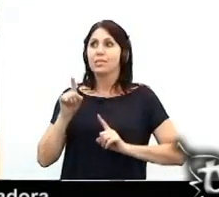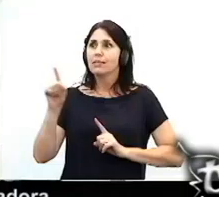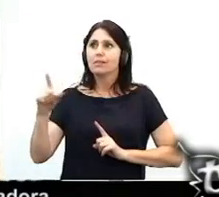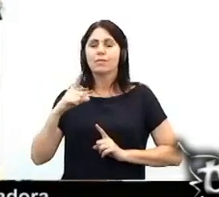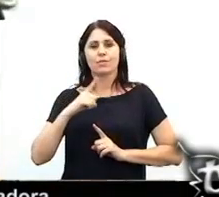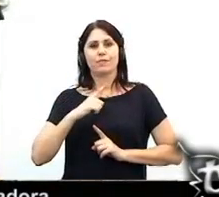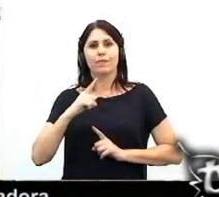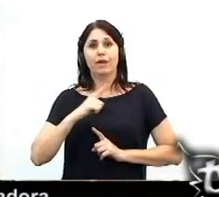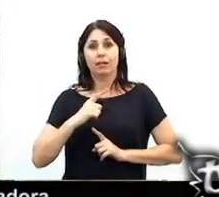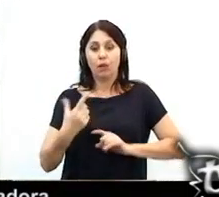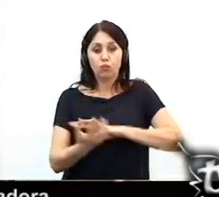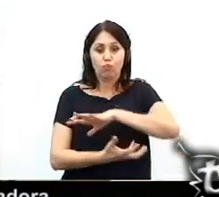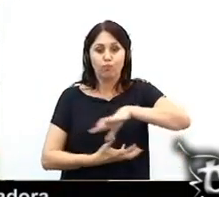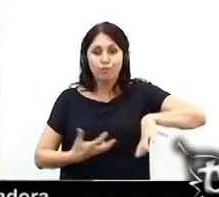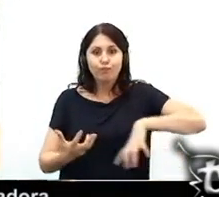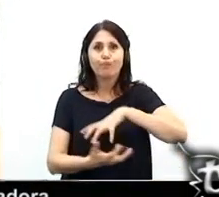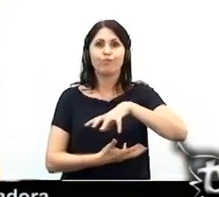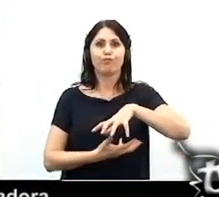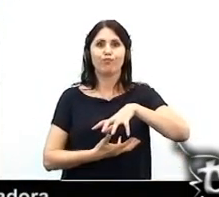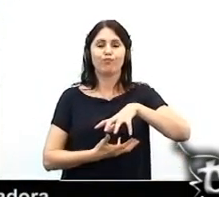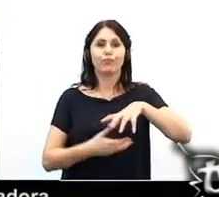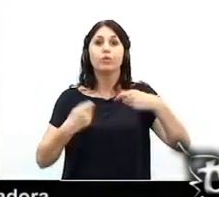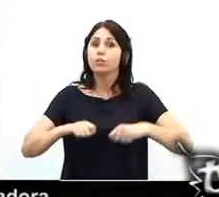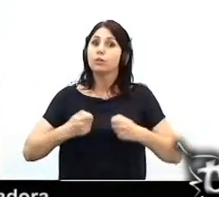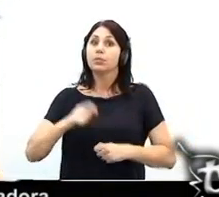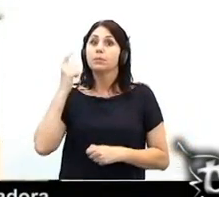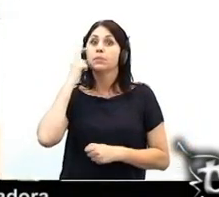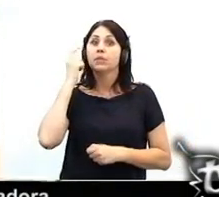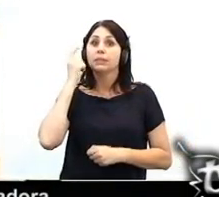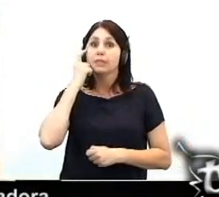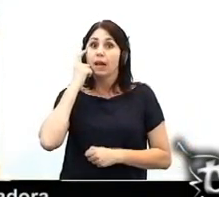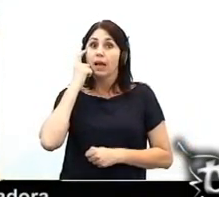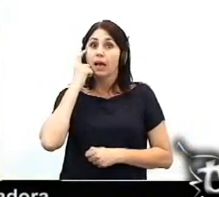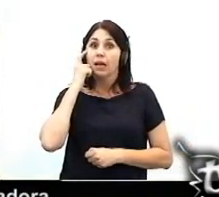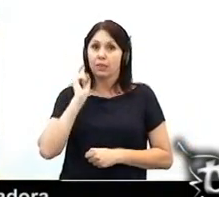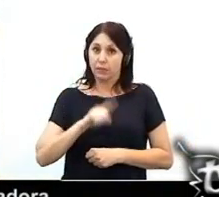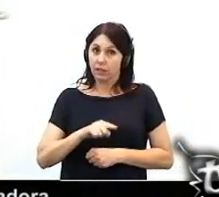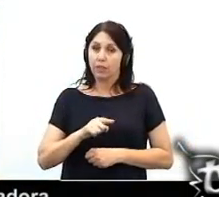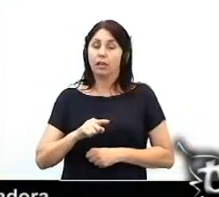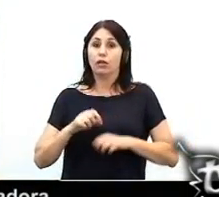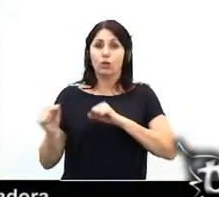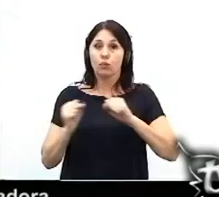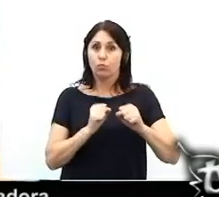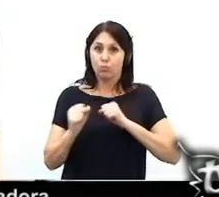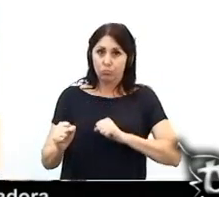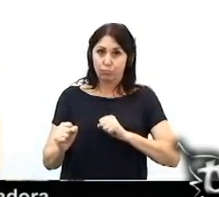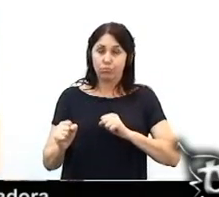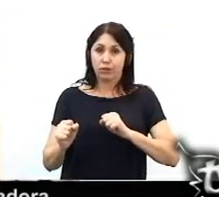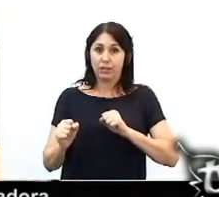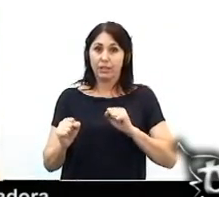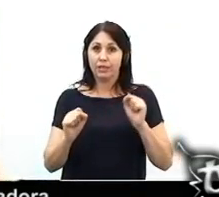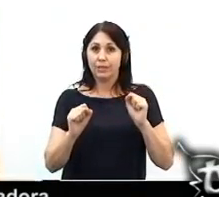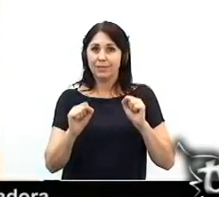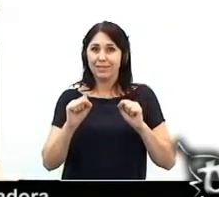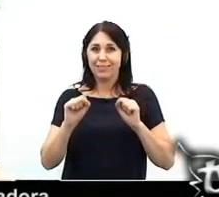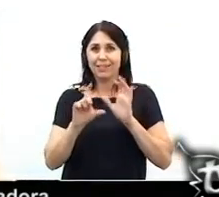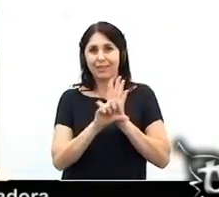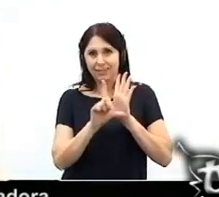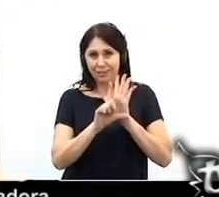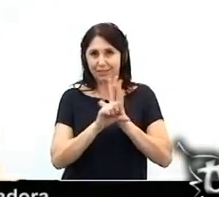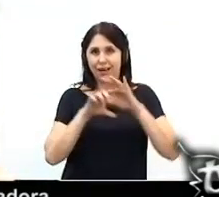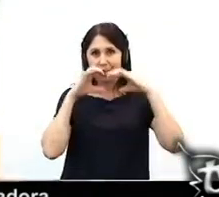na garagem e um na frente, não é? E isso vai ter um